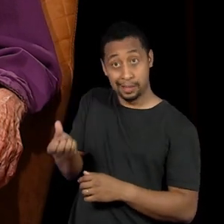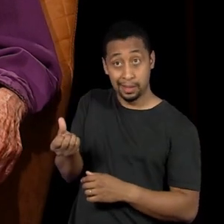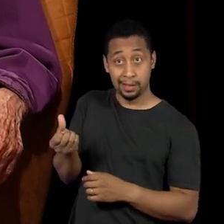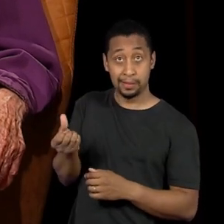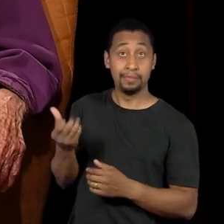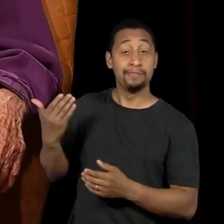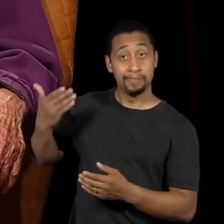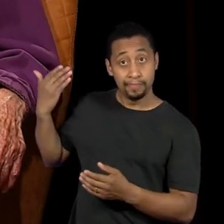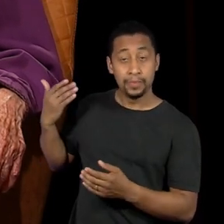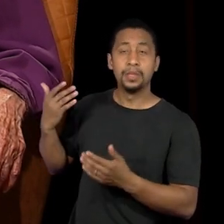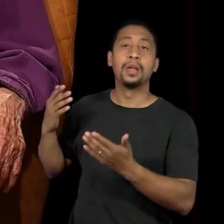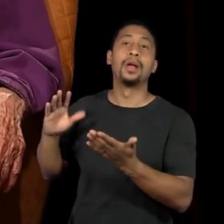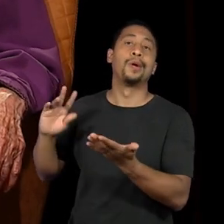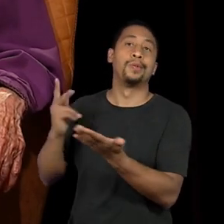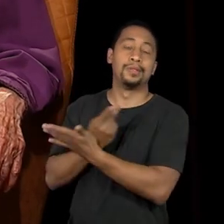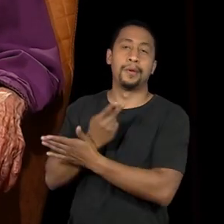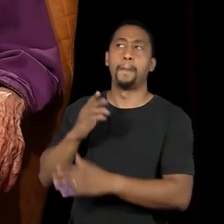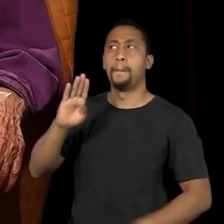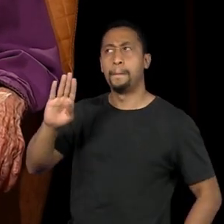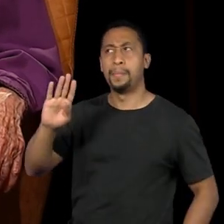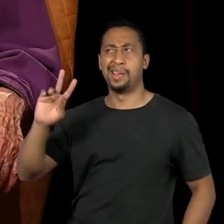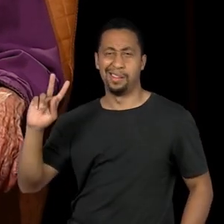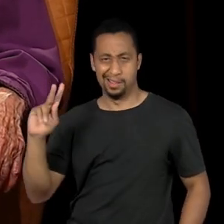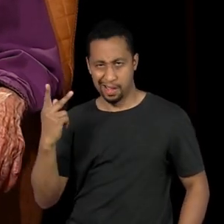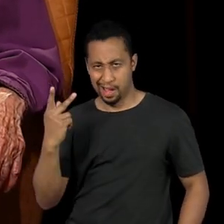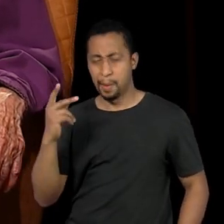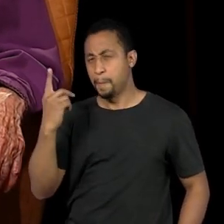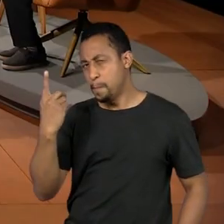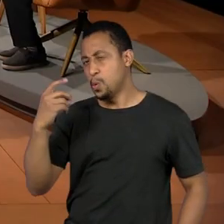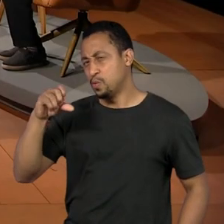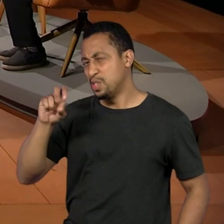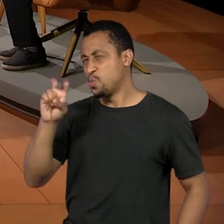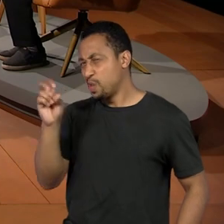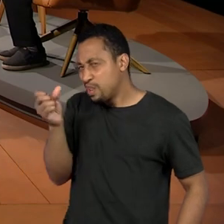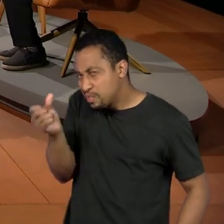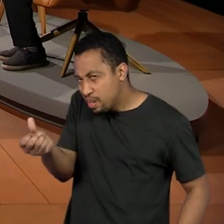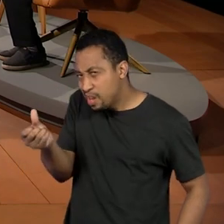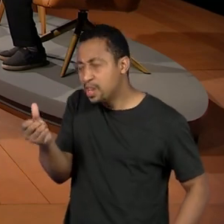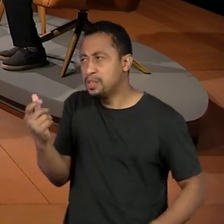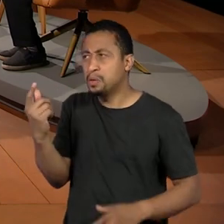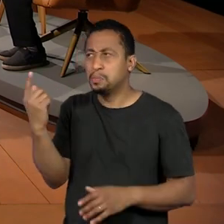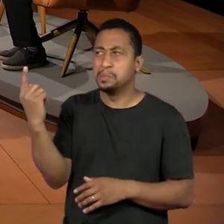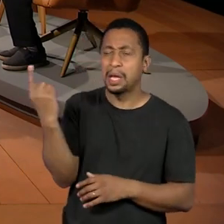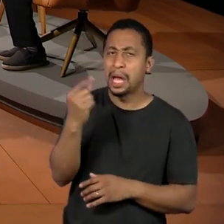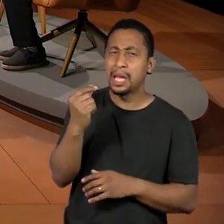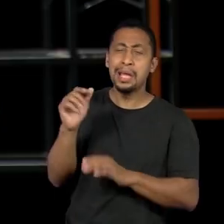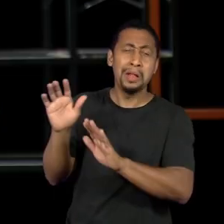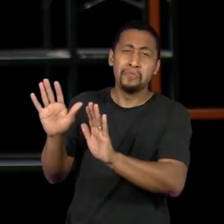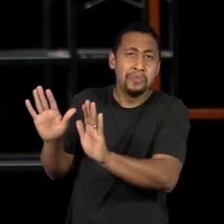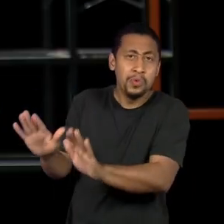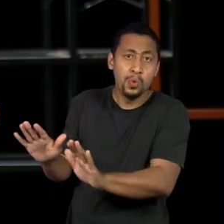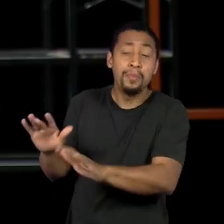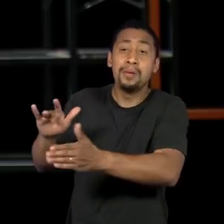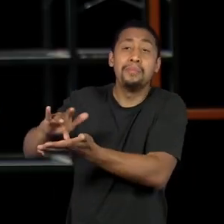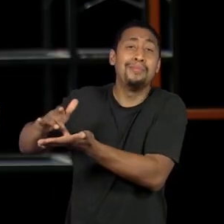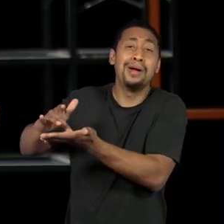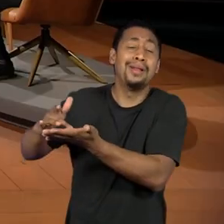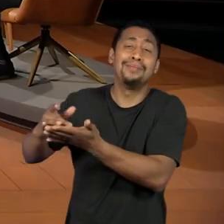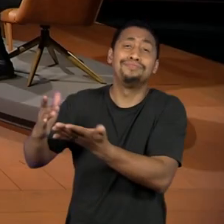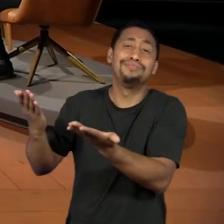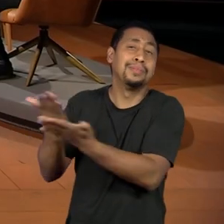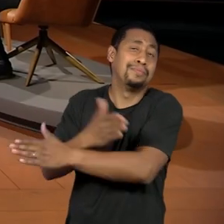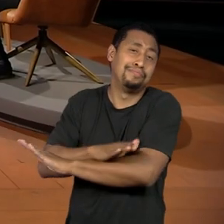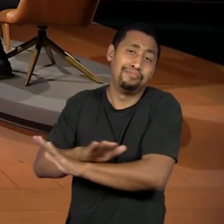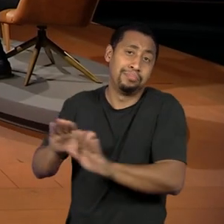1956, que eu saí de Belo Horizonte em 1956, e ela já estava lá porque o Balé do Quarto Centenário tinha acabado. Mas o nosso